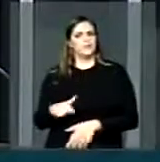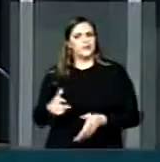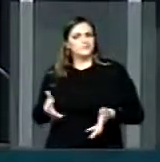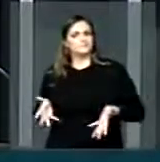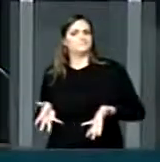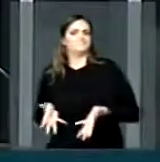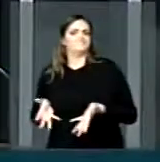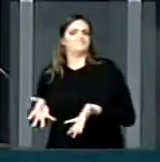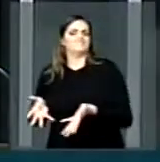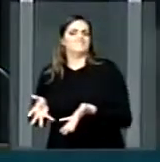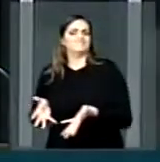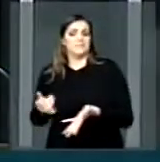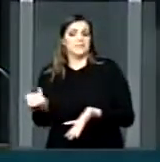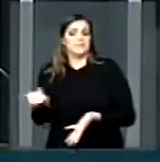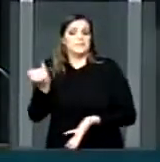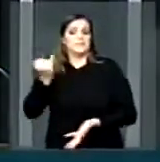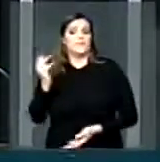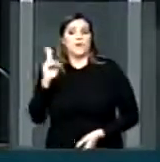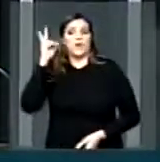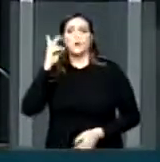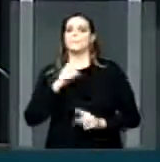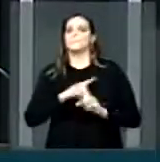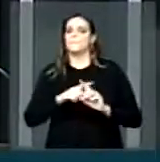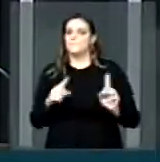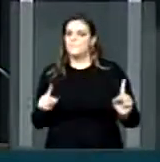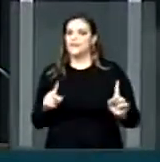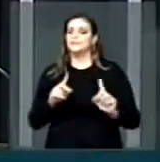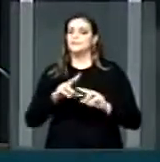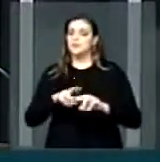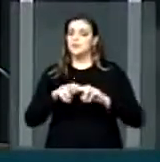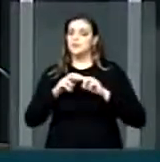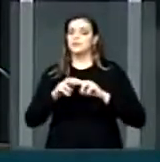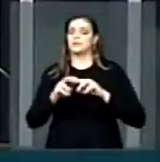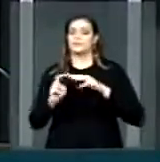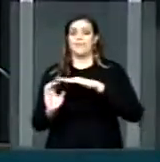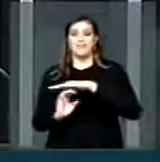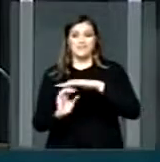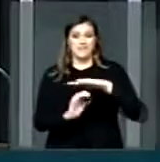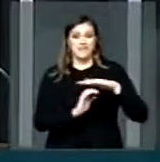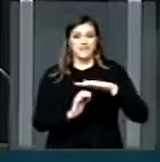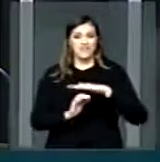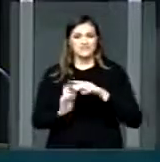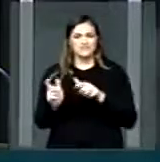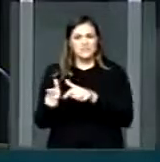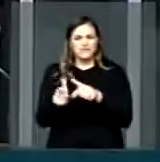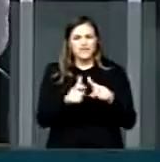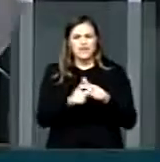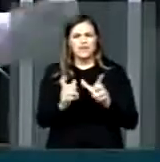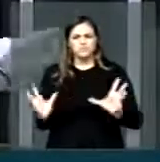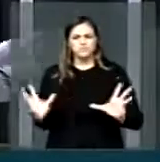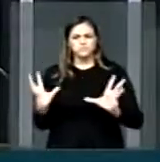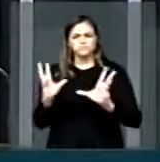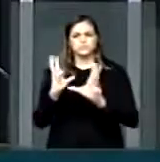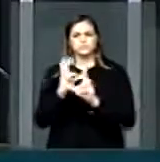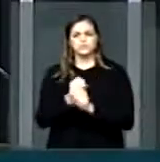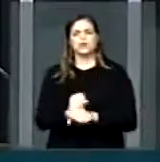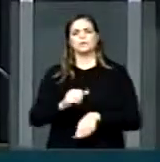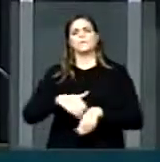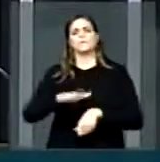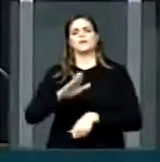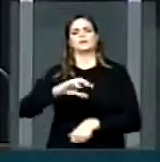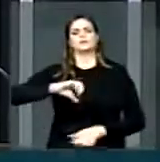uma empresa pequena, e eu estive olhando aqui, elas juntas, elas representam mais